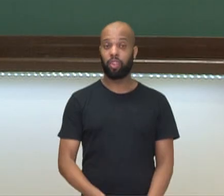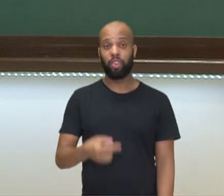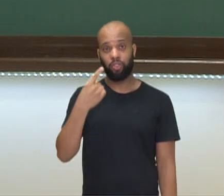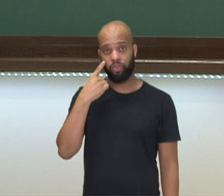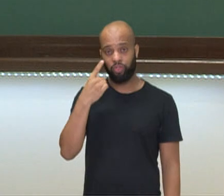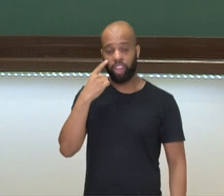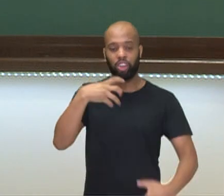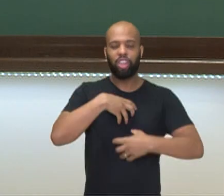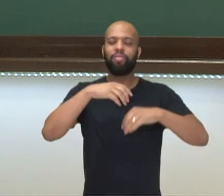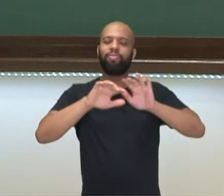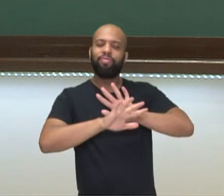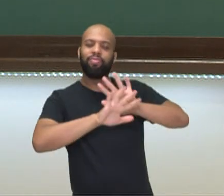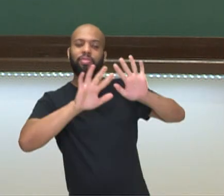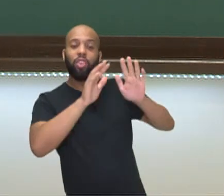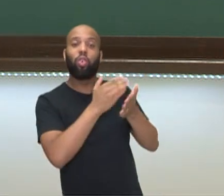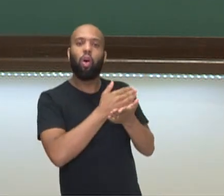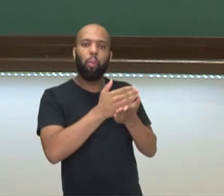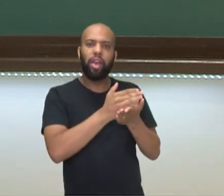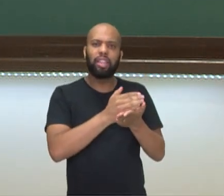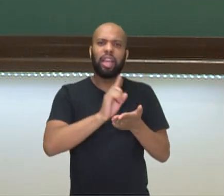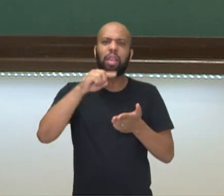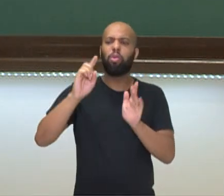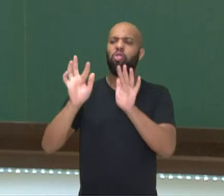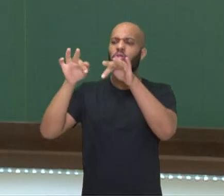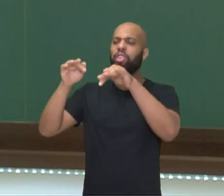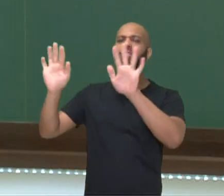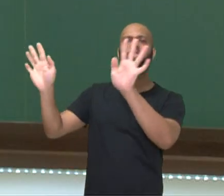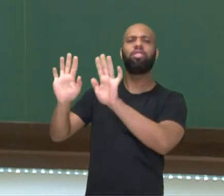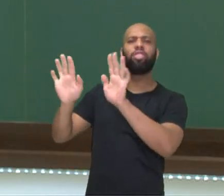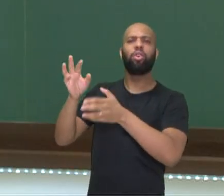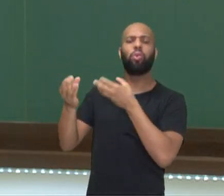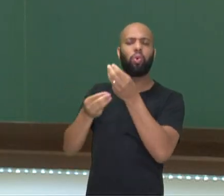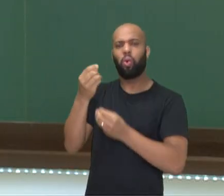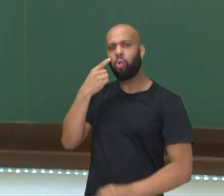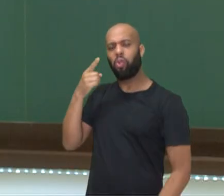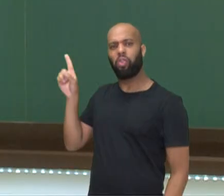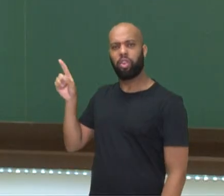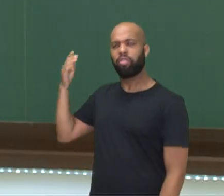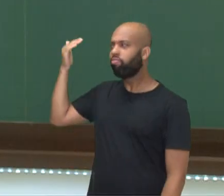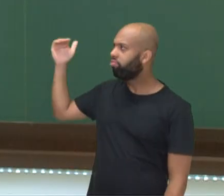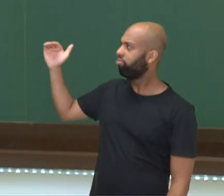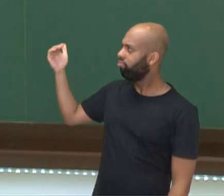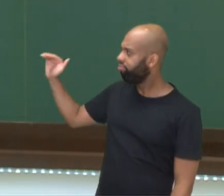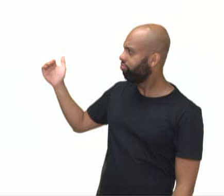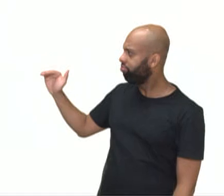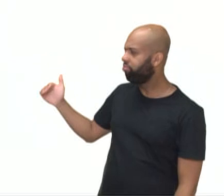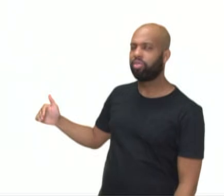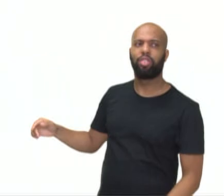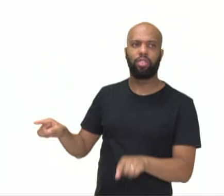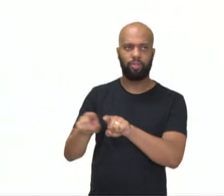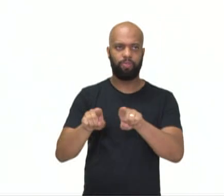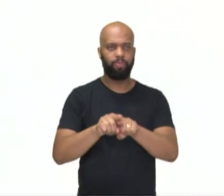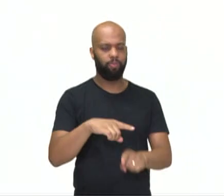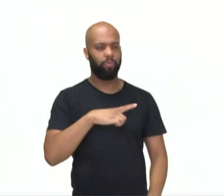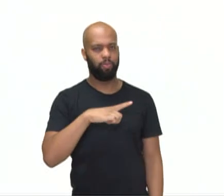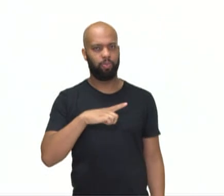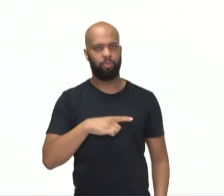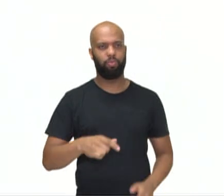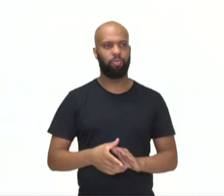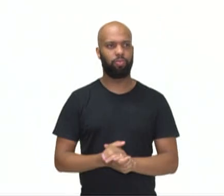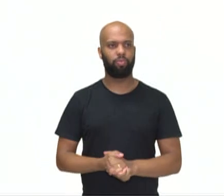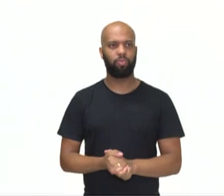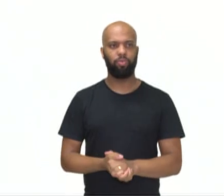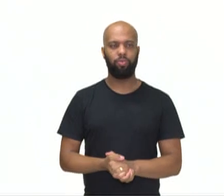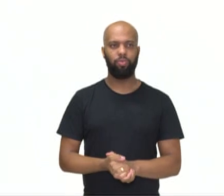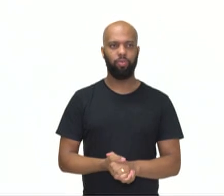as saudações e as despedidas, né? Um beijo, hasta luego. Besitos de tu hija, nos